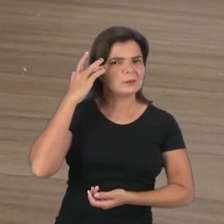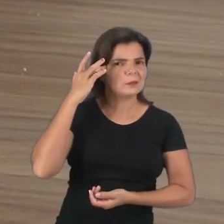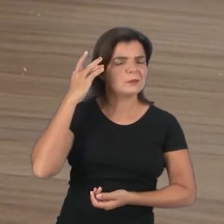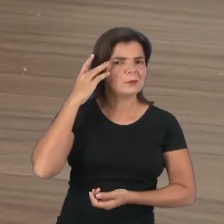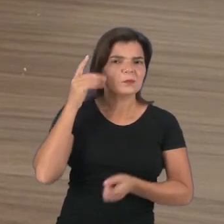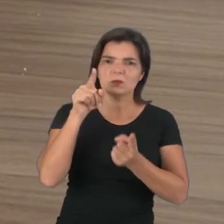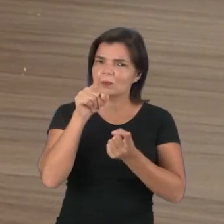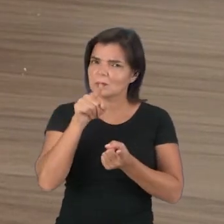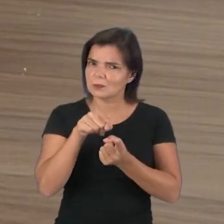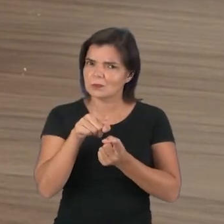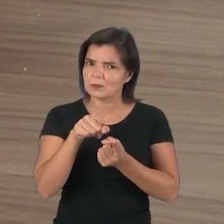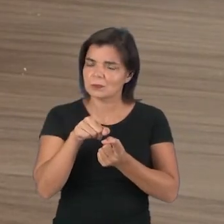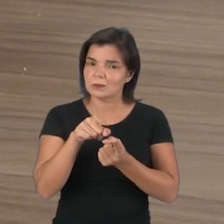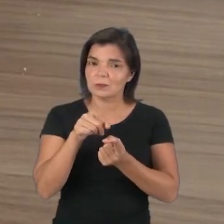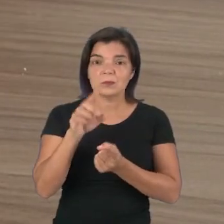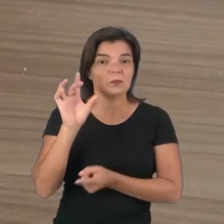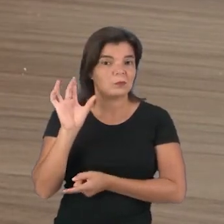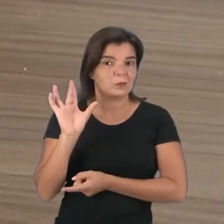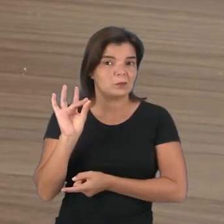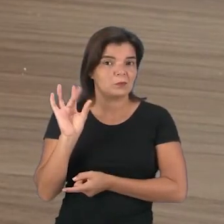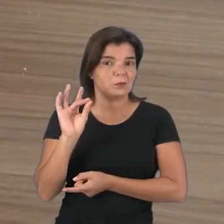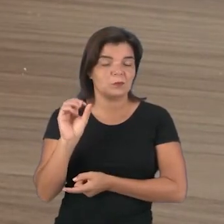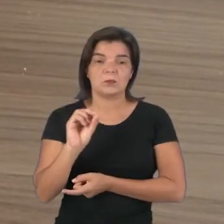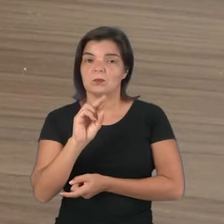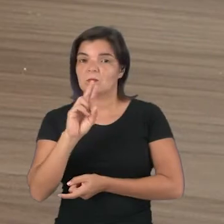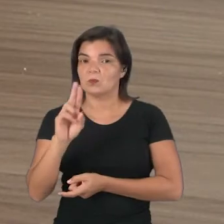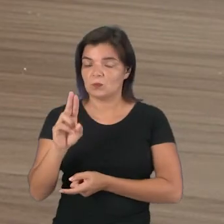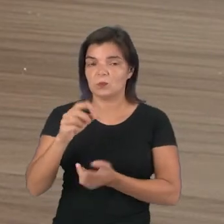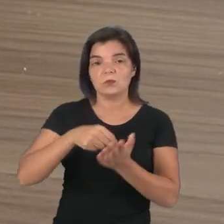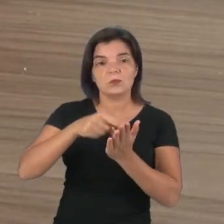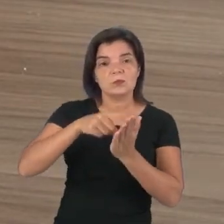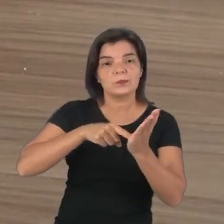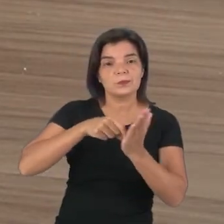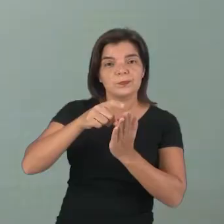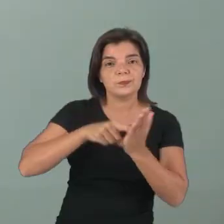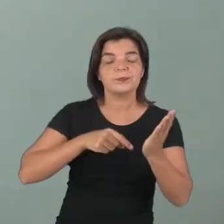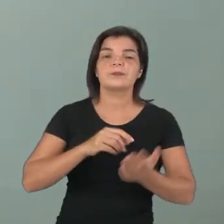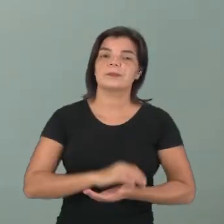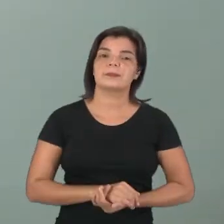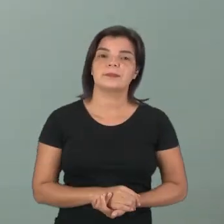Será que menor é o tubo de cola ou é o corretor?